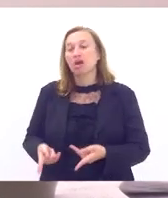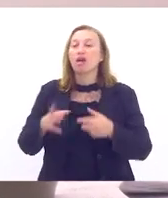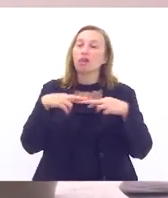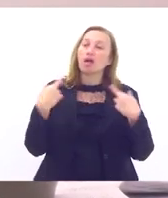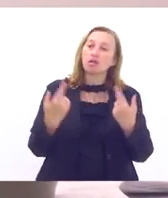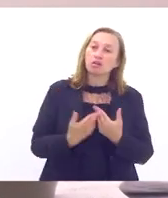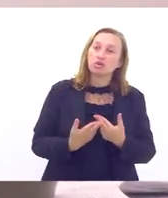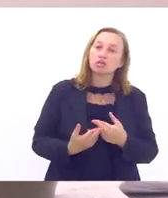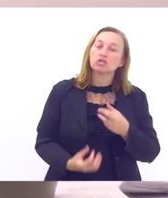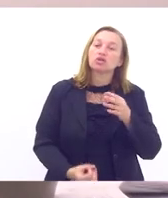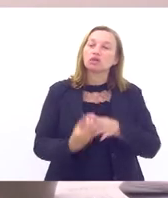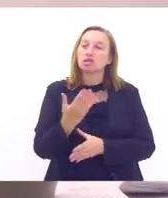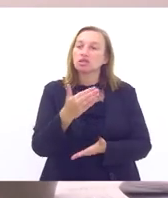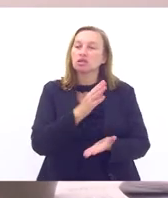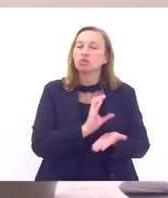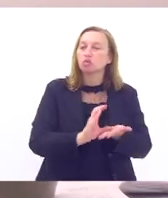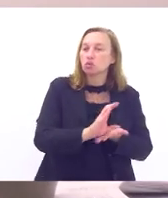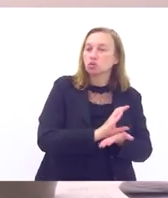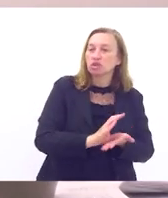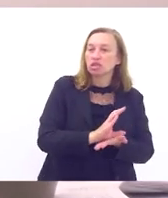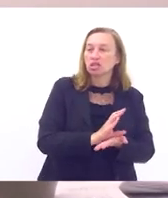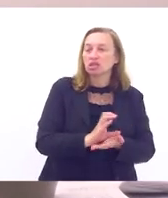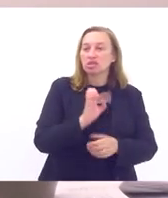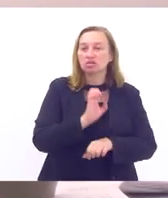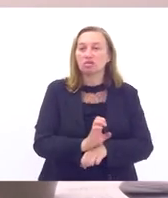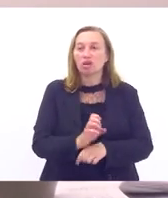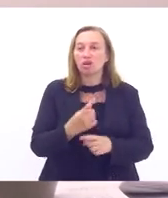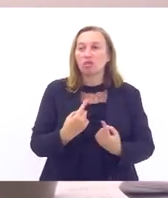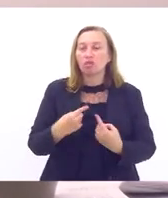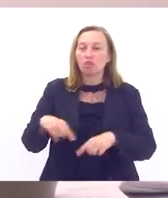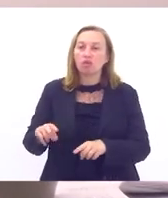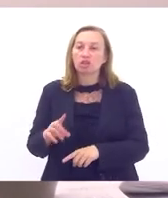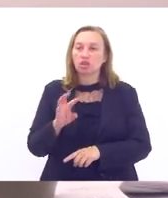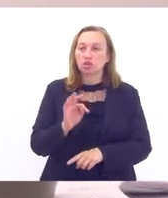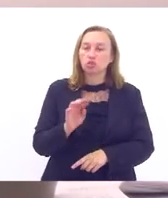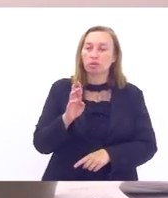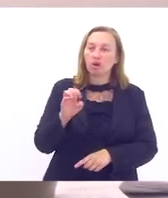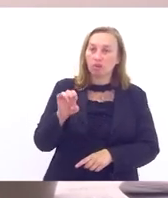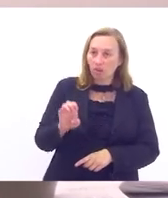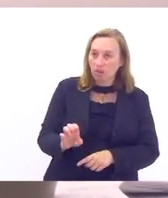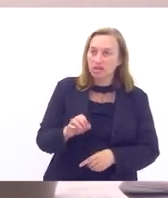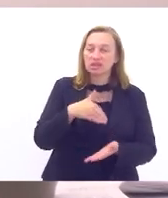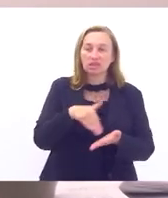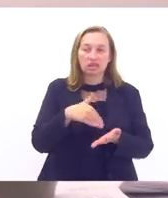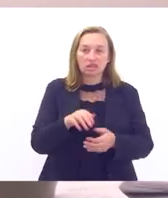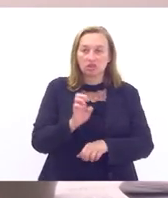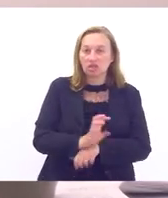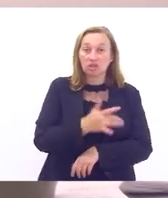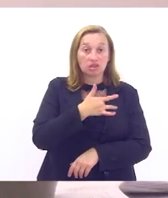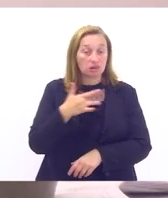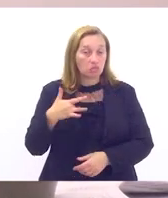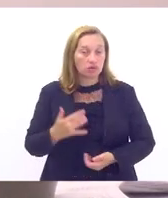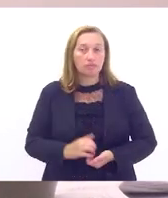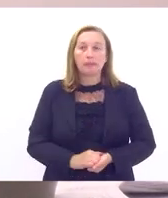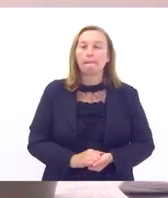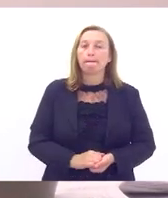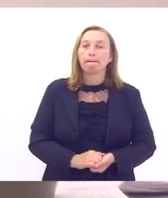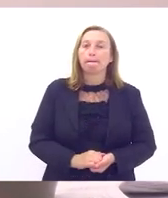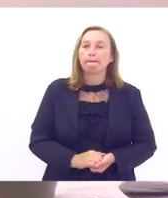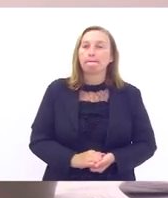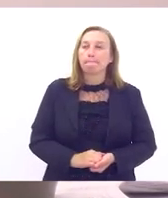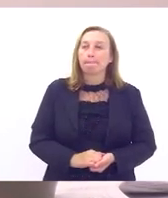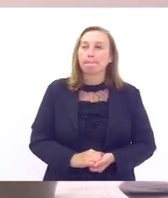do Conselho Estadual de Luta contra a Tuberculose do Estado do Rio de Janeiro, na sede da Secretaria de Estado de Saúde. Né?